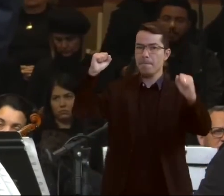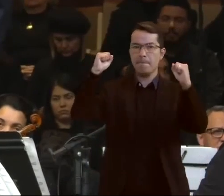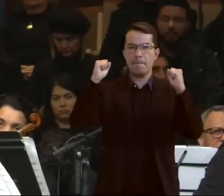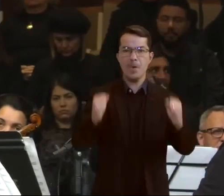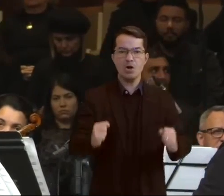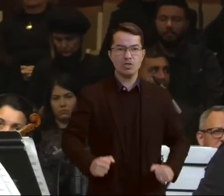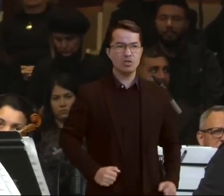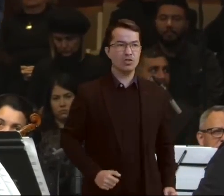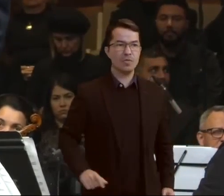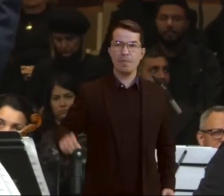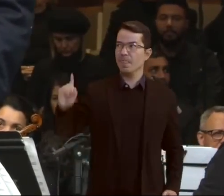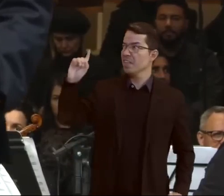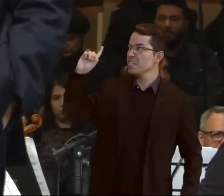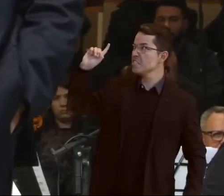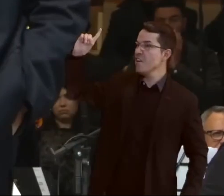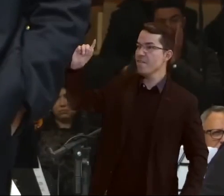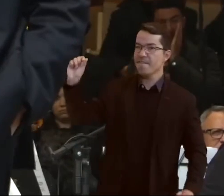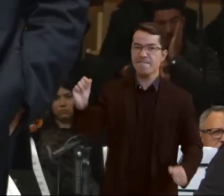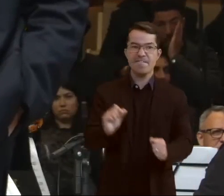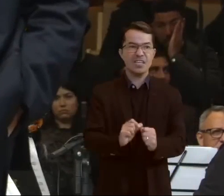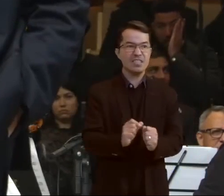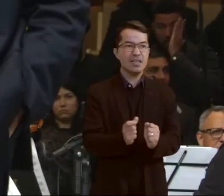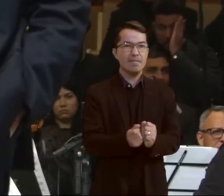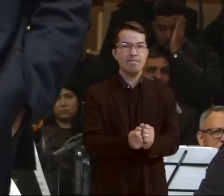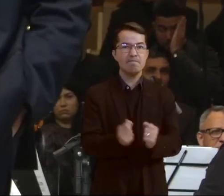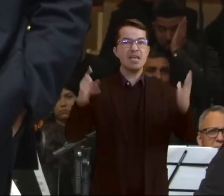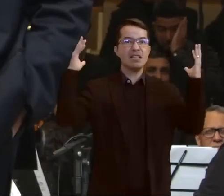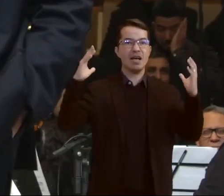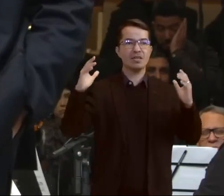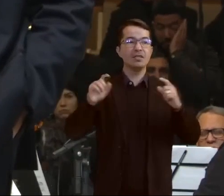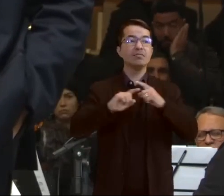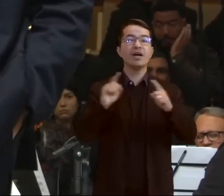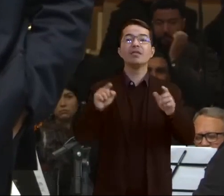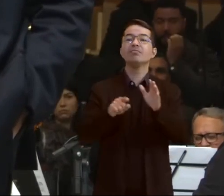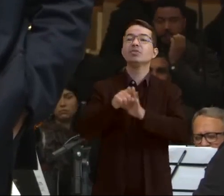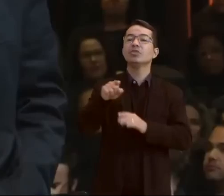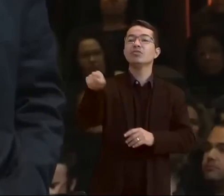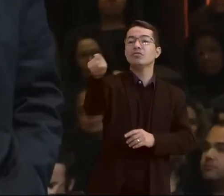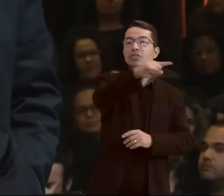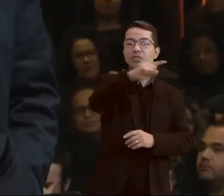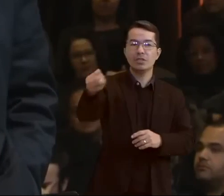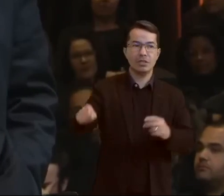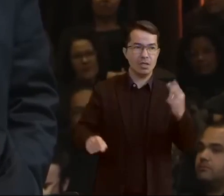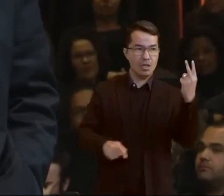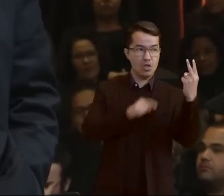nós. Agora falando bem sério, de que lado você estaria? Dos 10 ou dos 2?